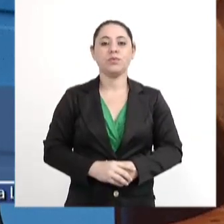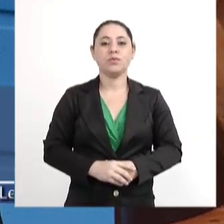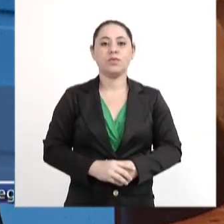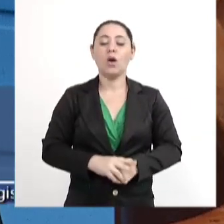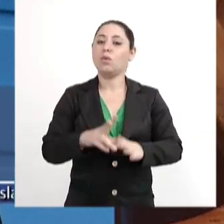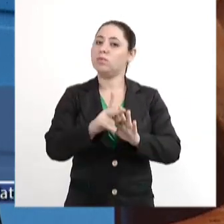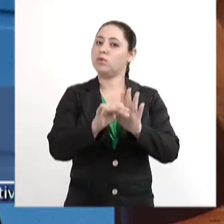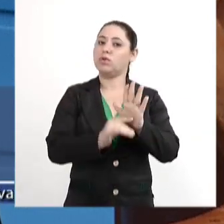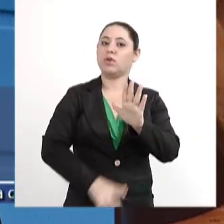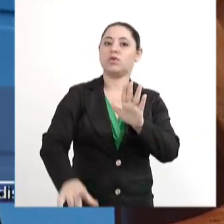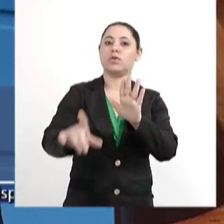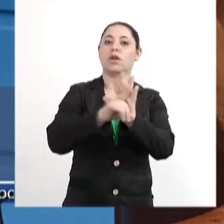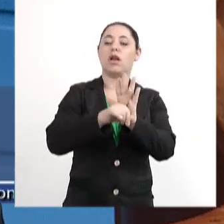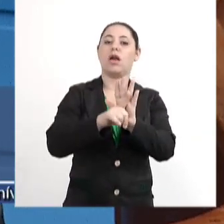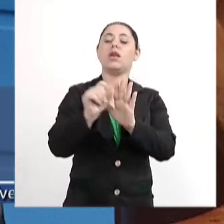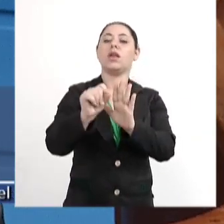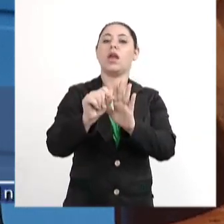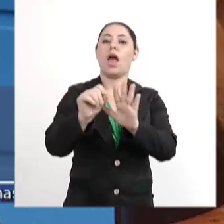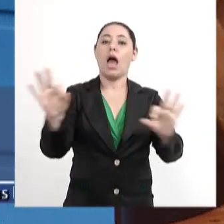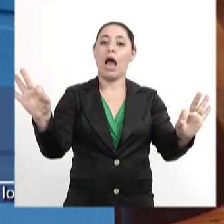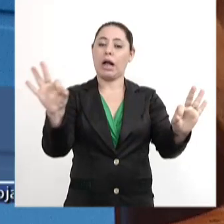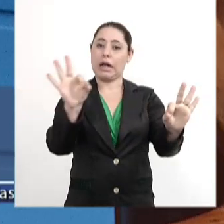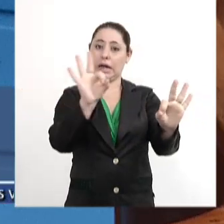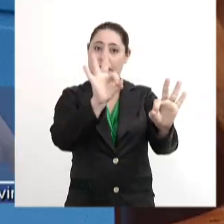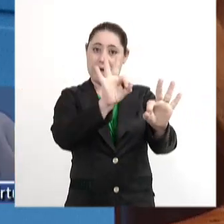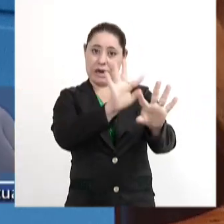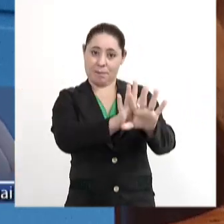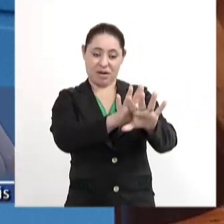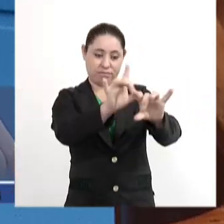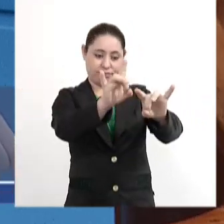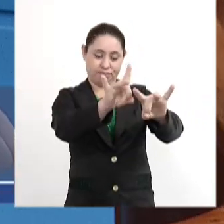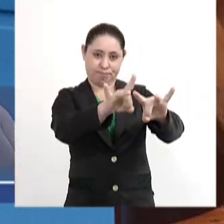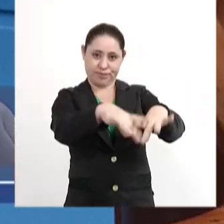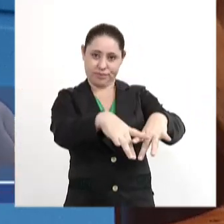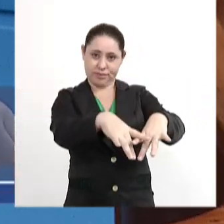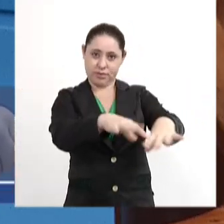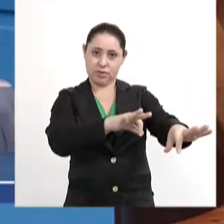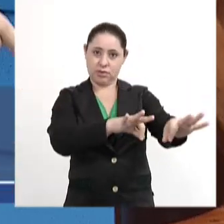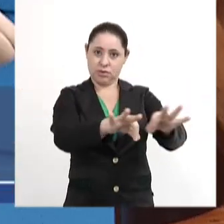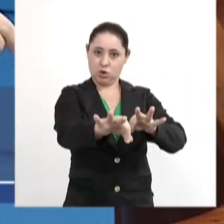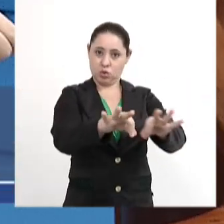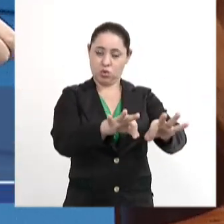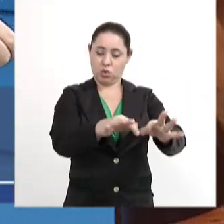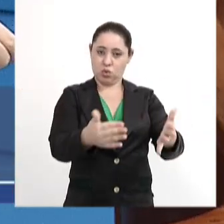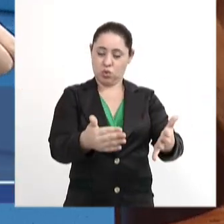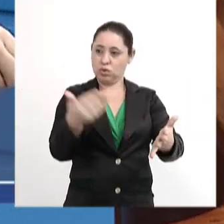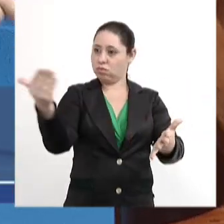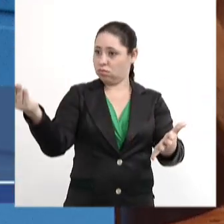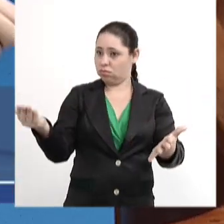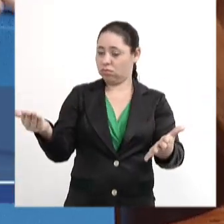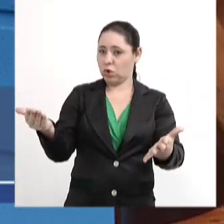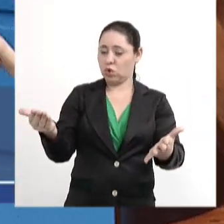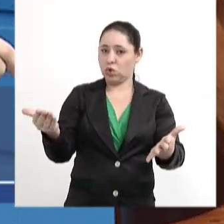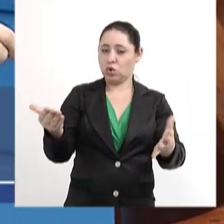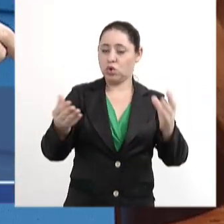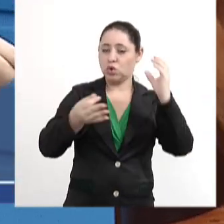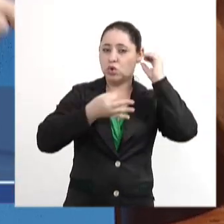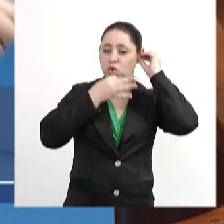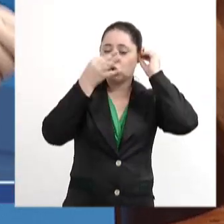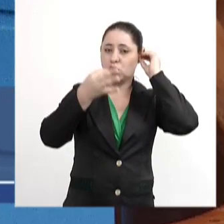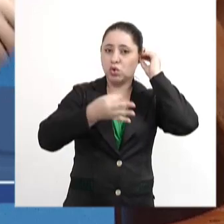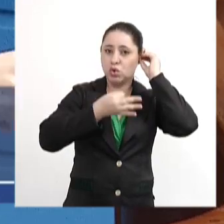esse projeto de lei que visa acabar com o desperdício da ordem. Senhores